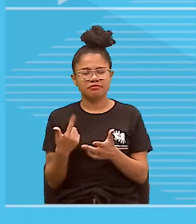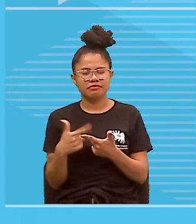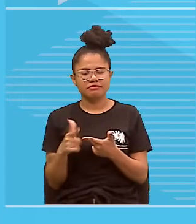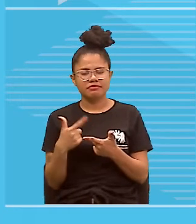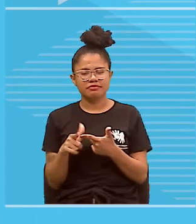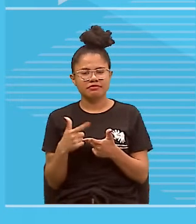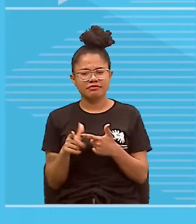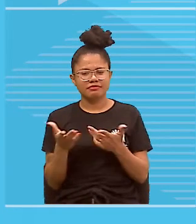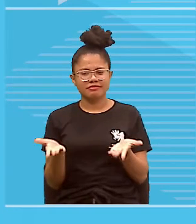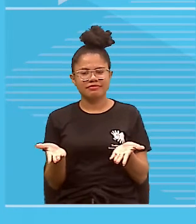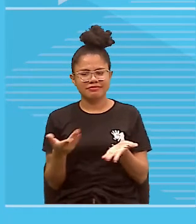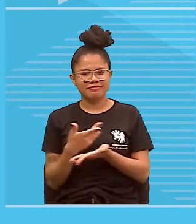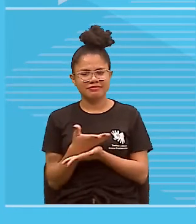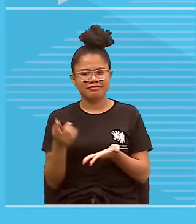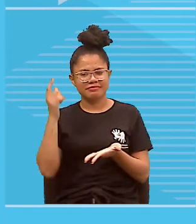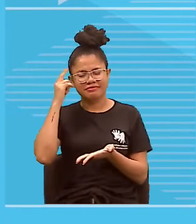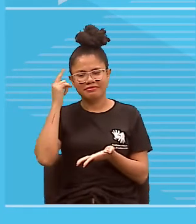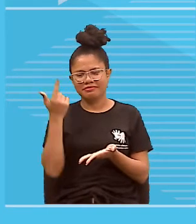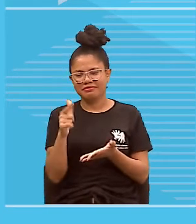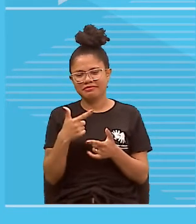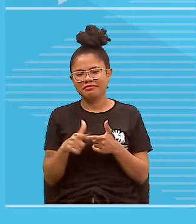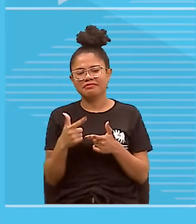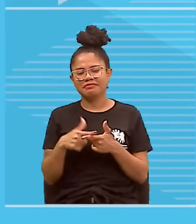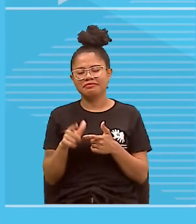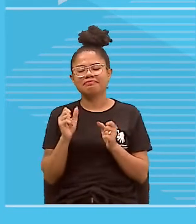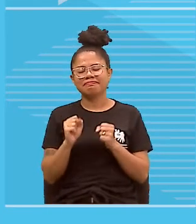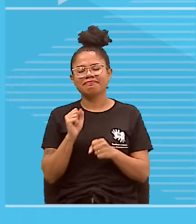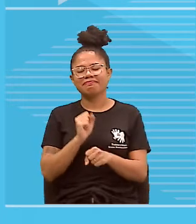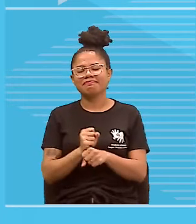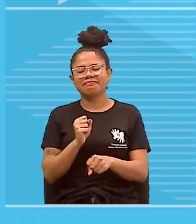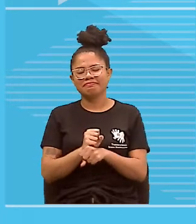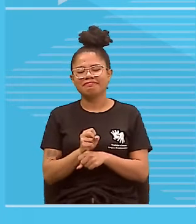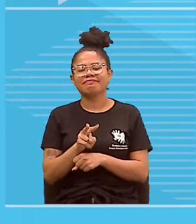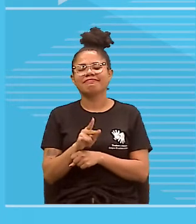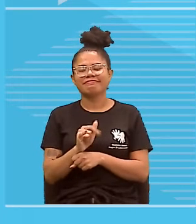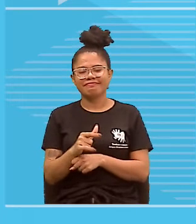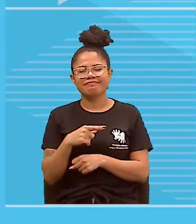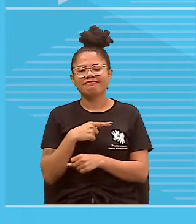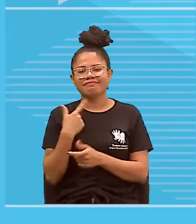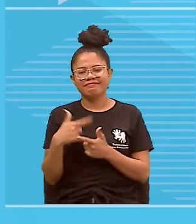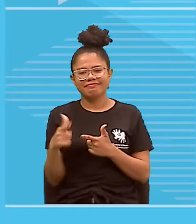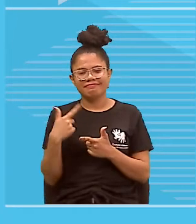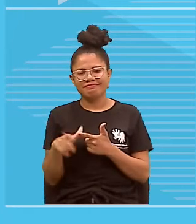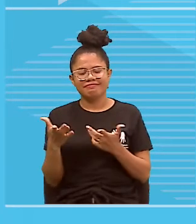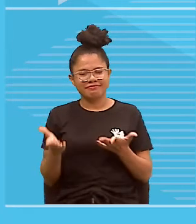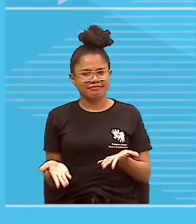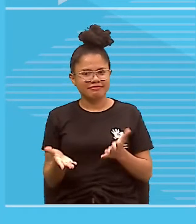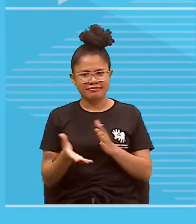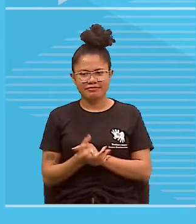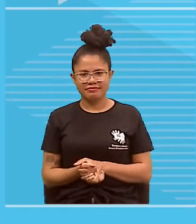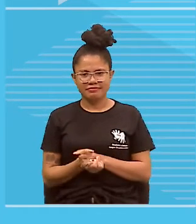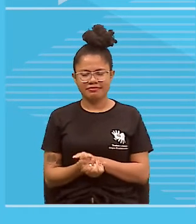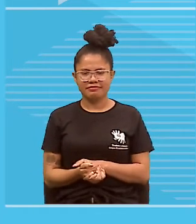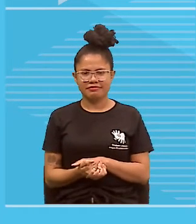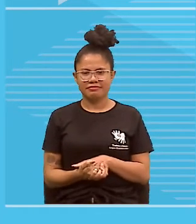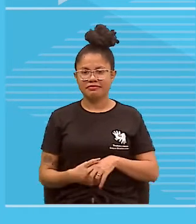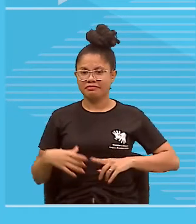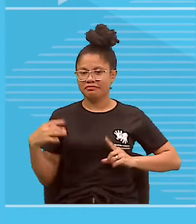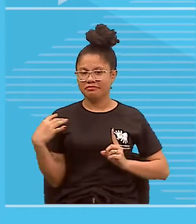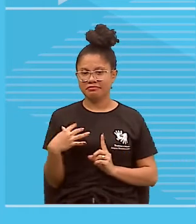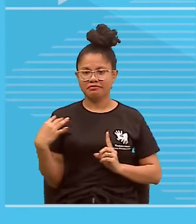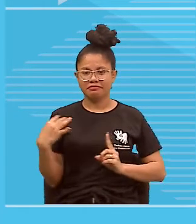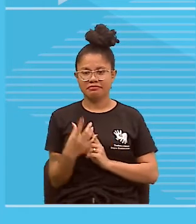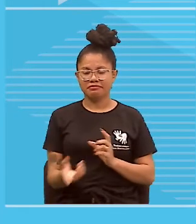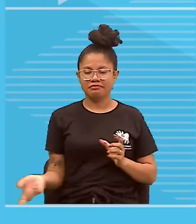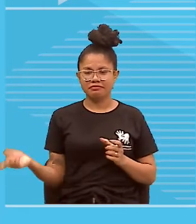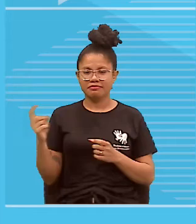tu tá dizendo assim eu espero que não tenha nenhum problema pode esperar deitado que vai dar problema aí se imagina é o impacto muito grande você trazer